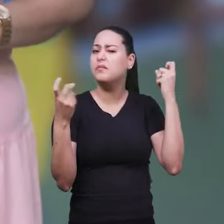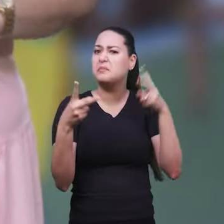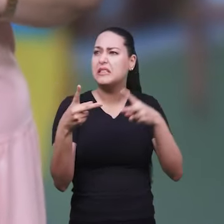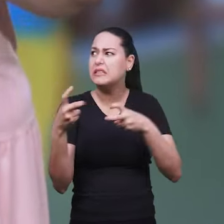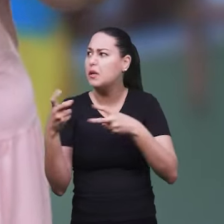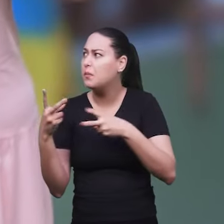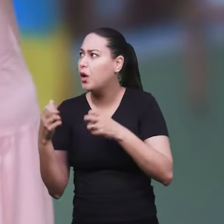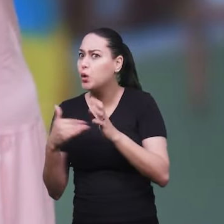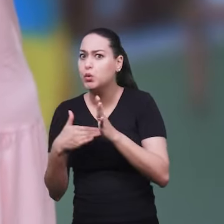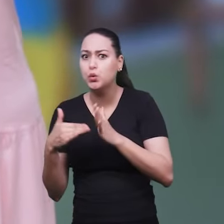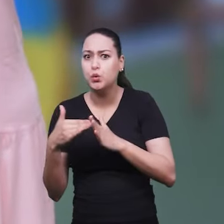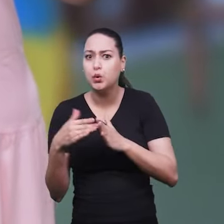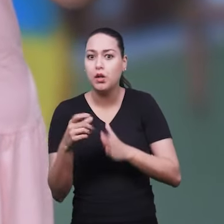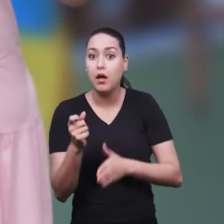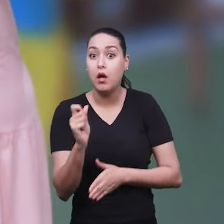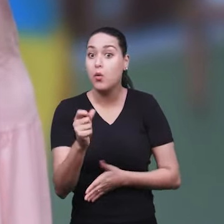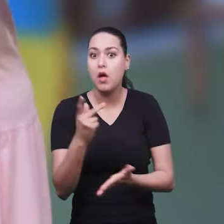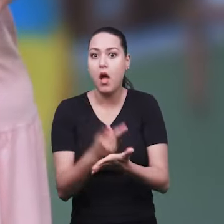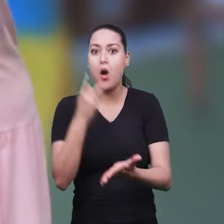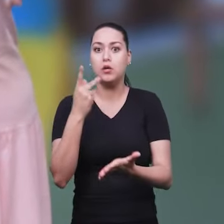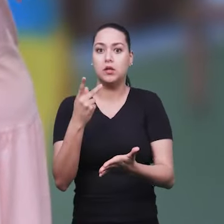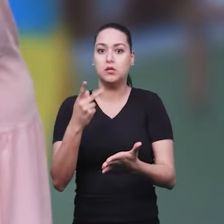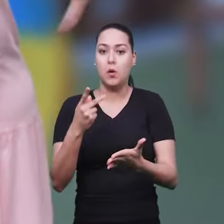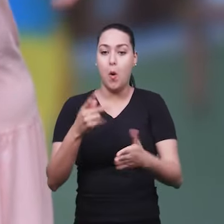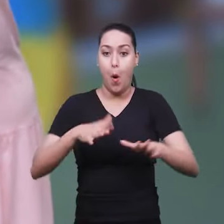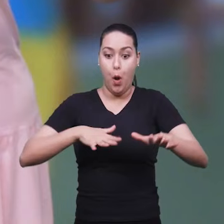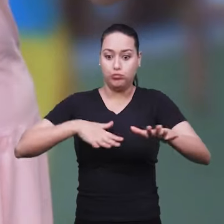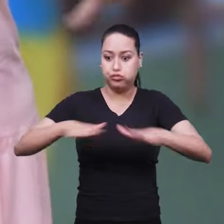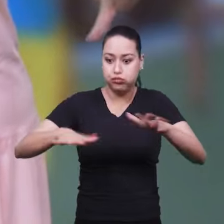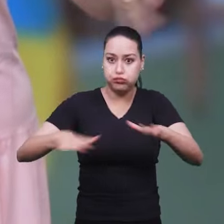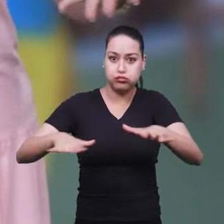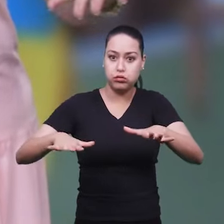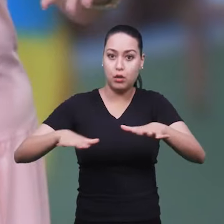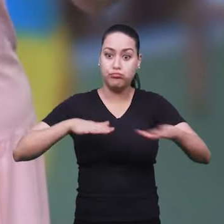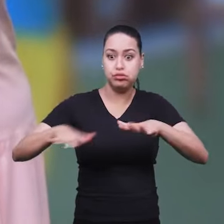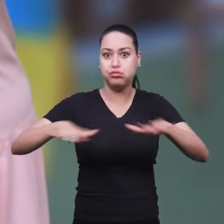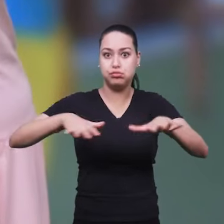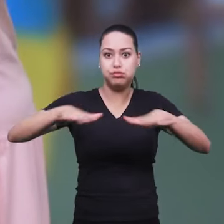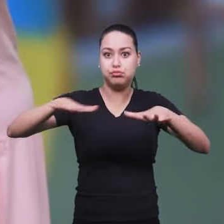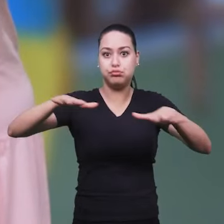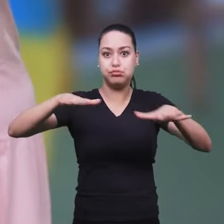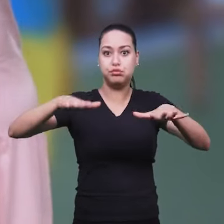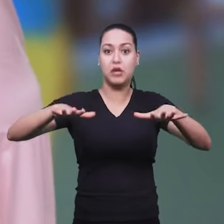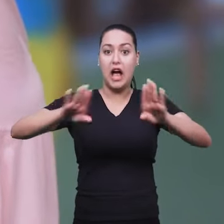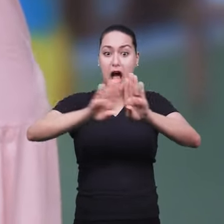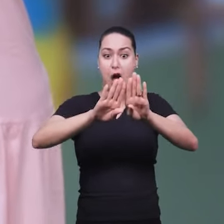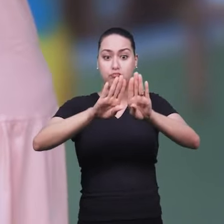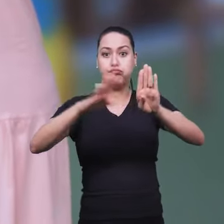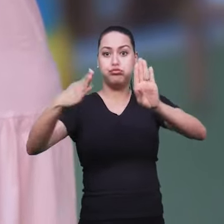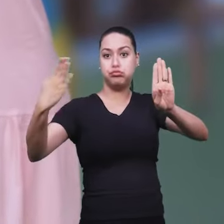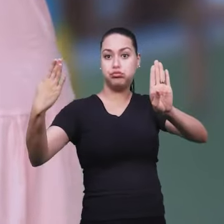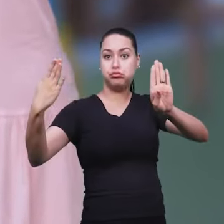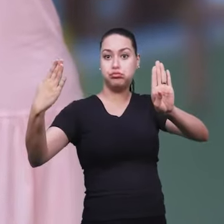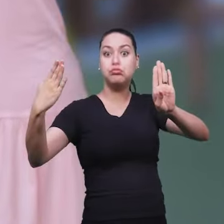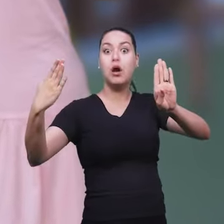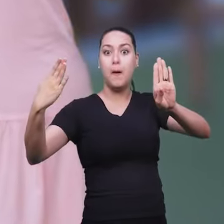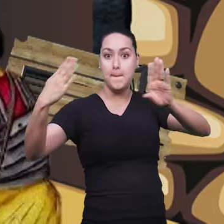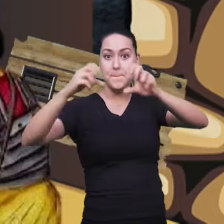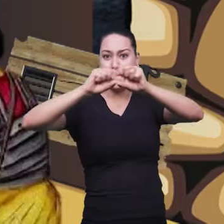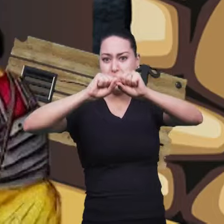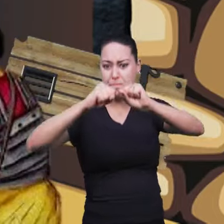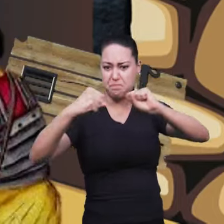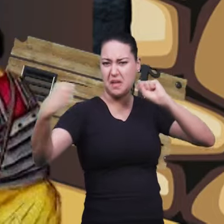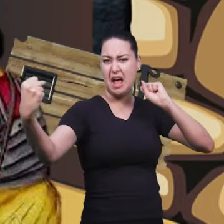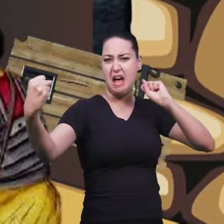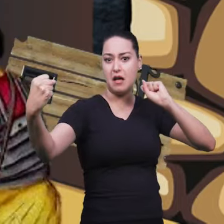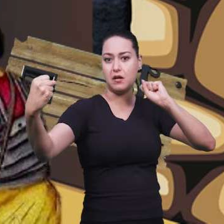aconteceu? De repente, veio um grande terremoto. As portas das prisões se